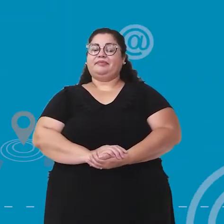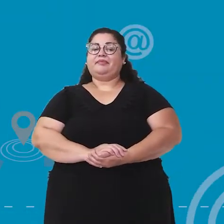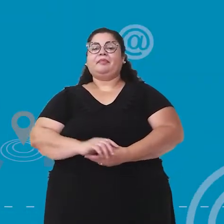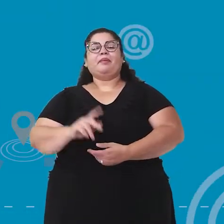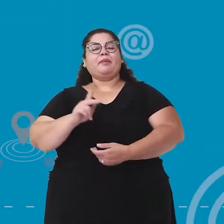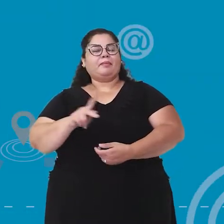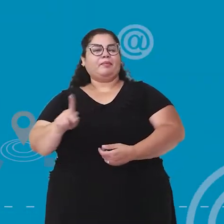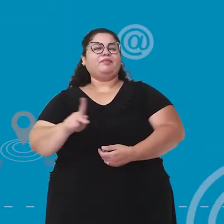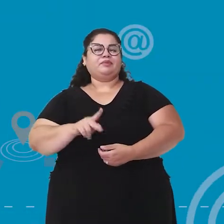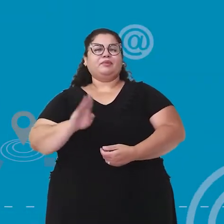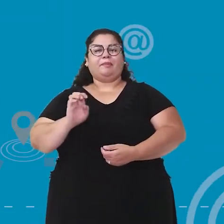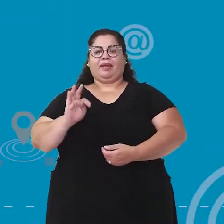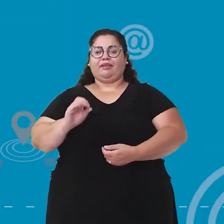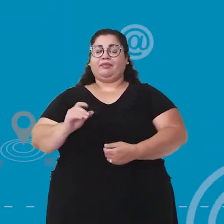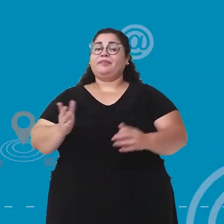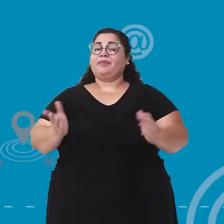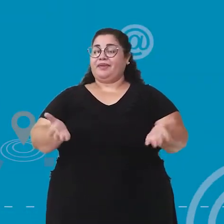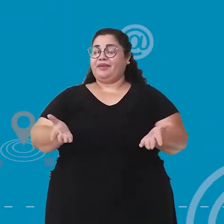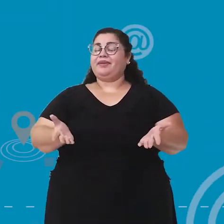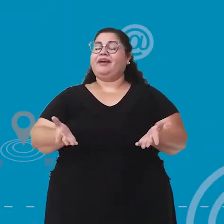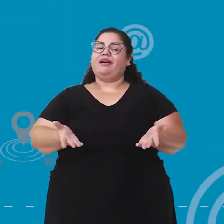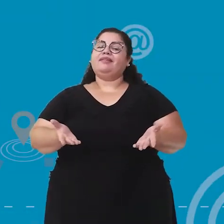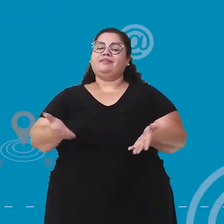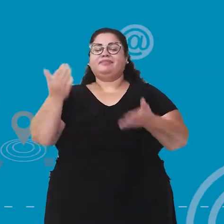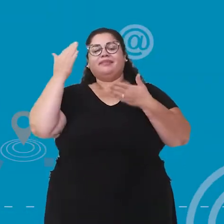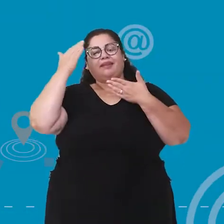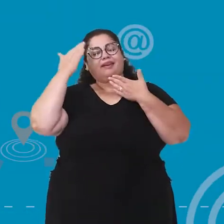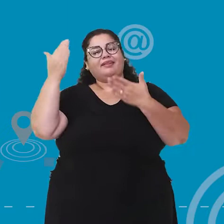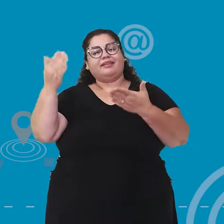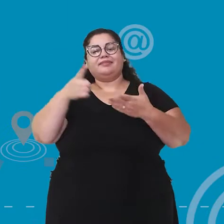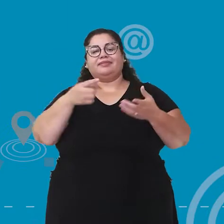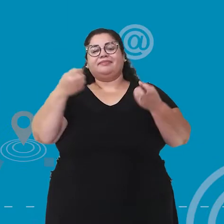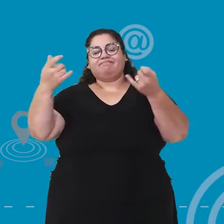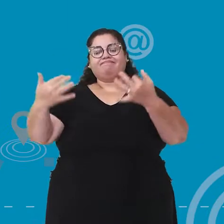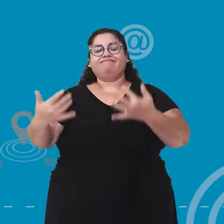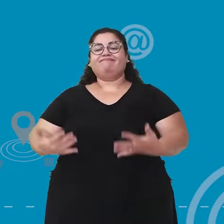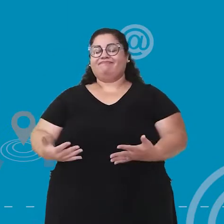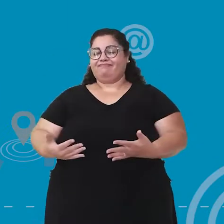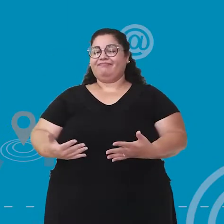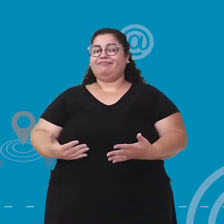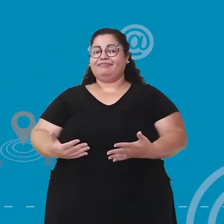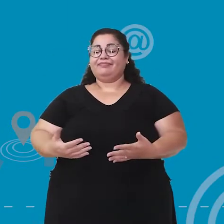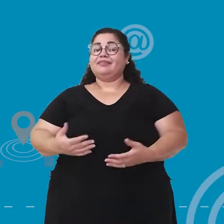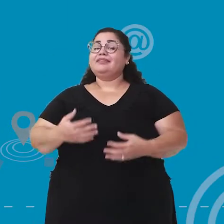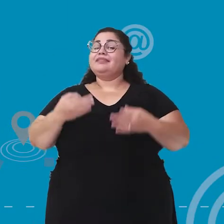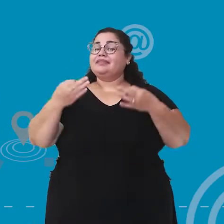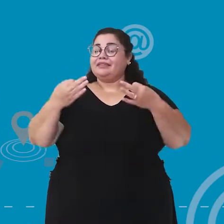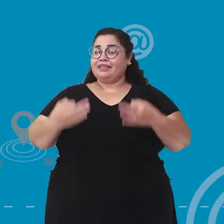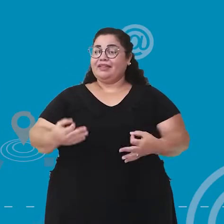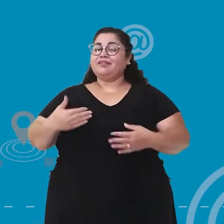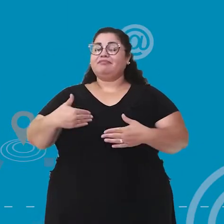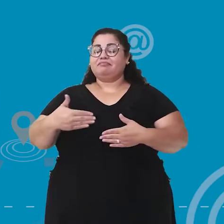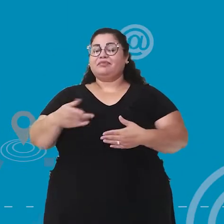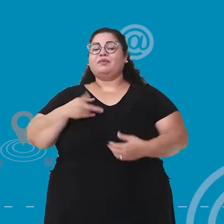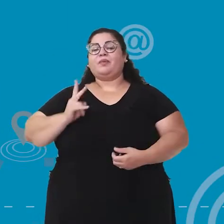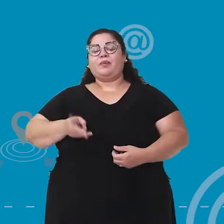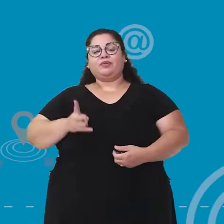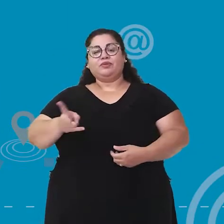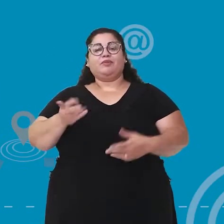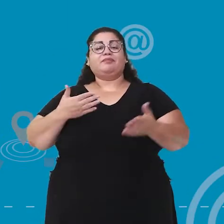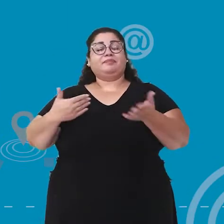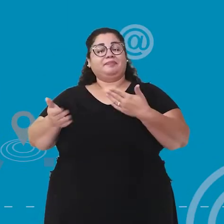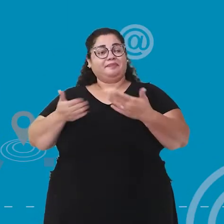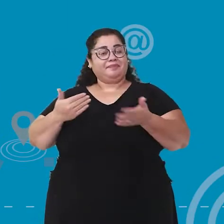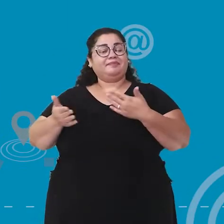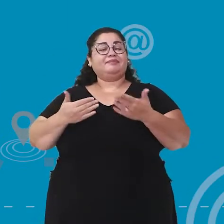Professor Beto, por hora, agradecemos a sua disponibilidade. Com certeza, vamos continuar esse